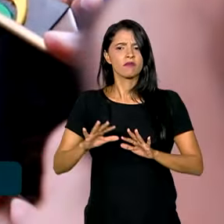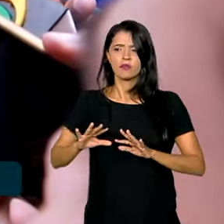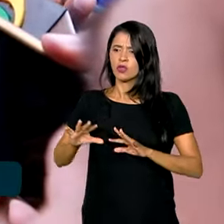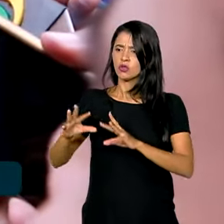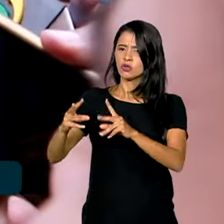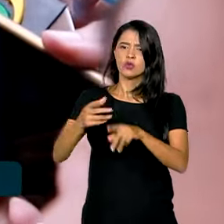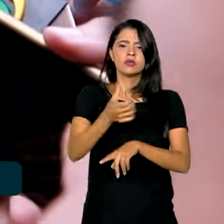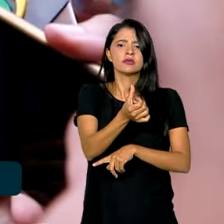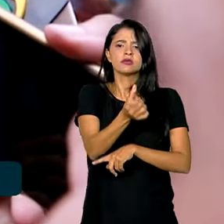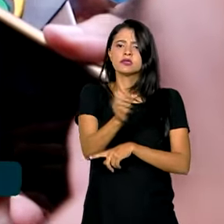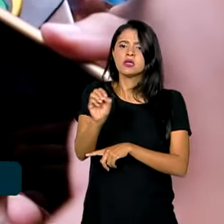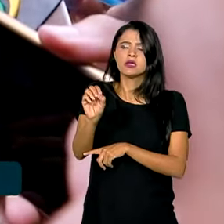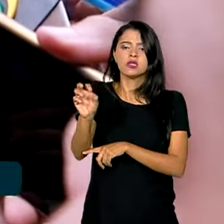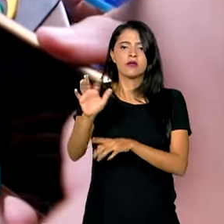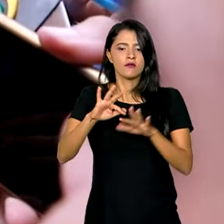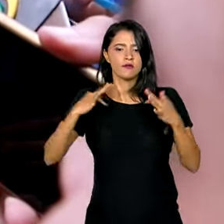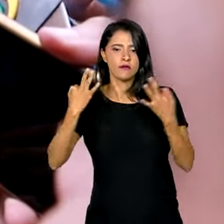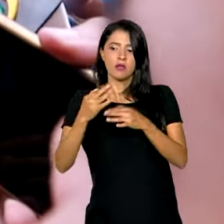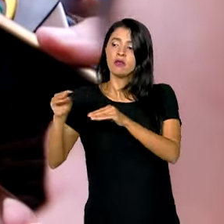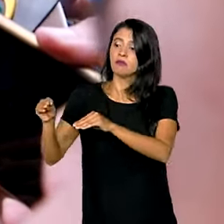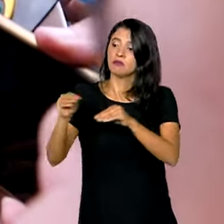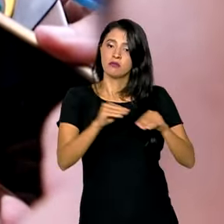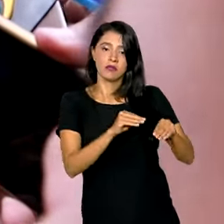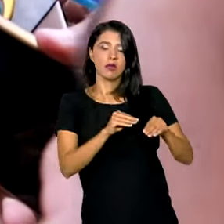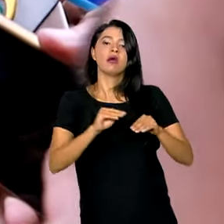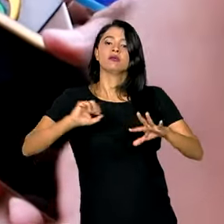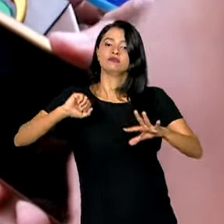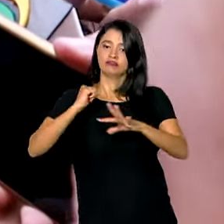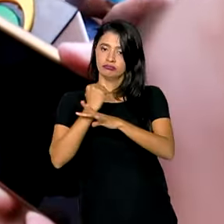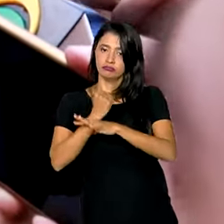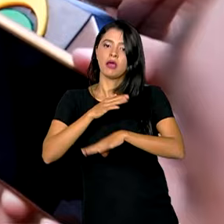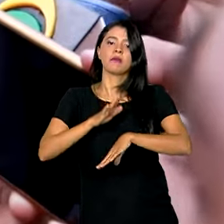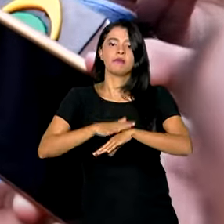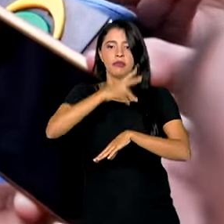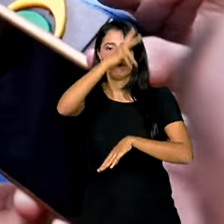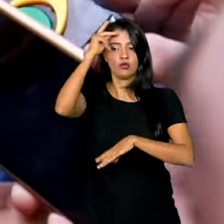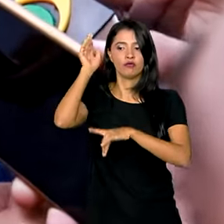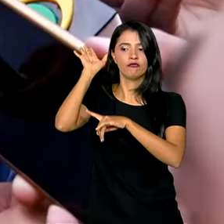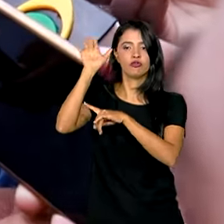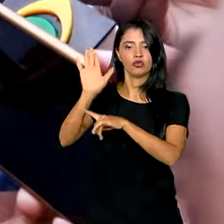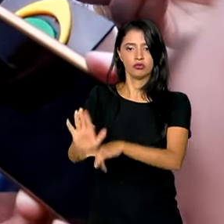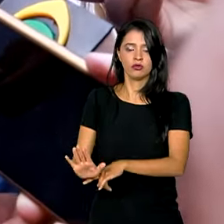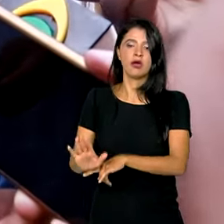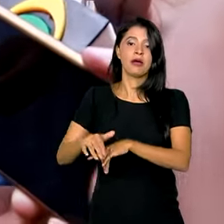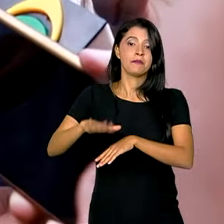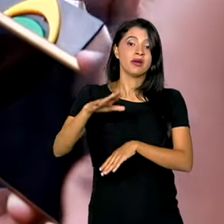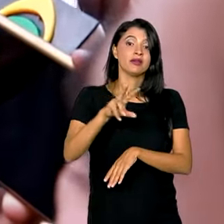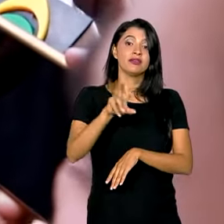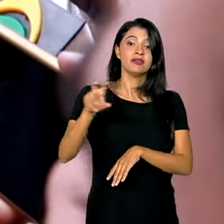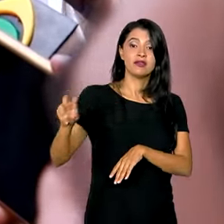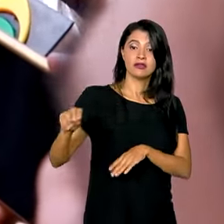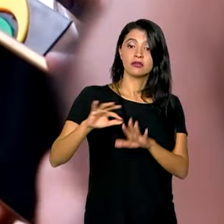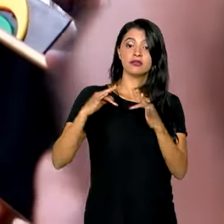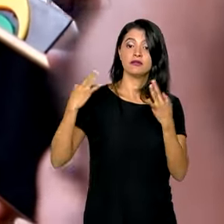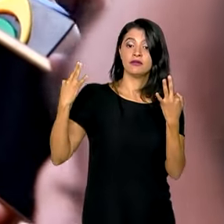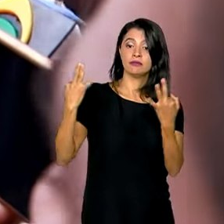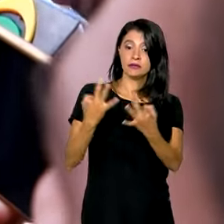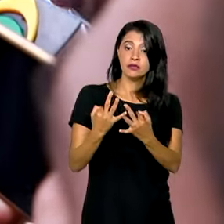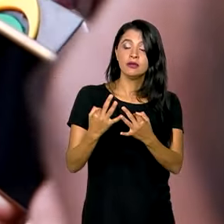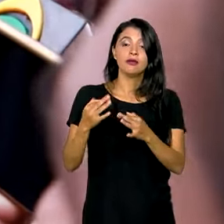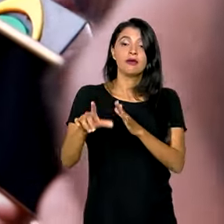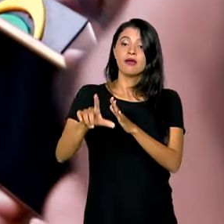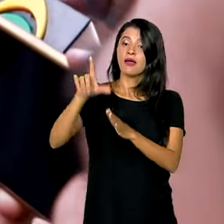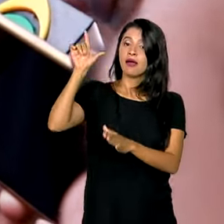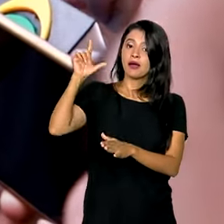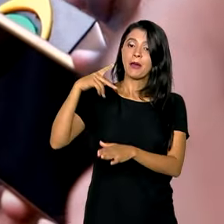Todas as 600 famílias virão para cá com a mudança garantida pela prefeitura. Dessas, são mais de 500 famílias que estavam